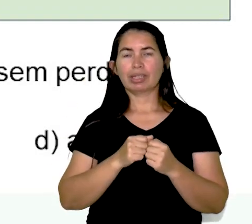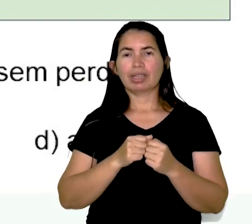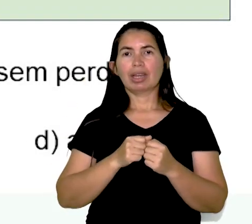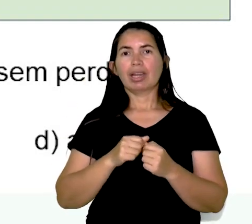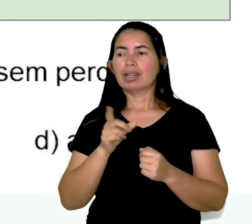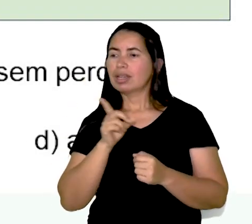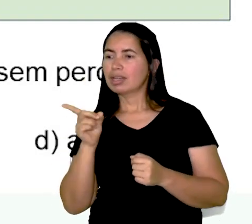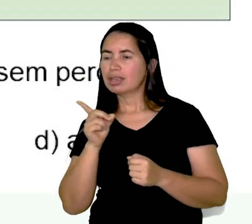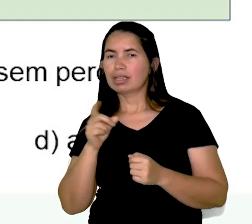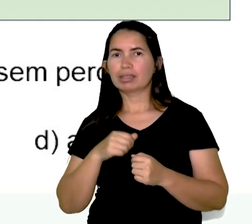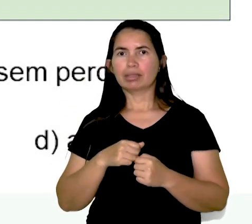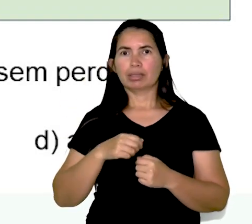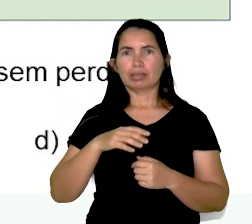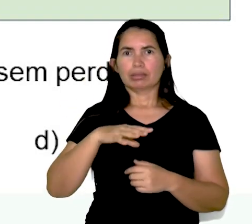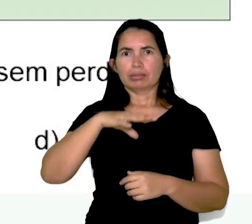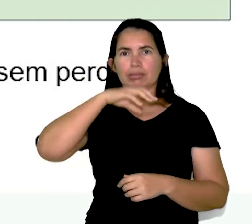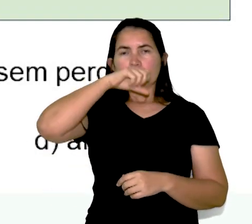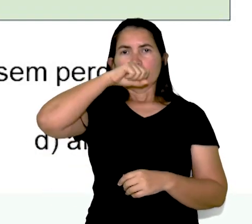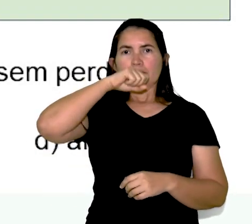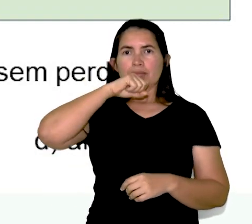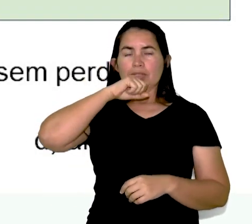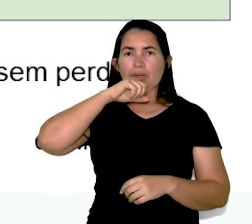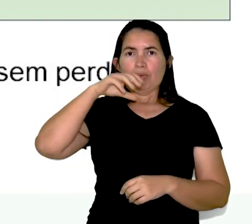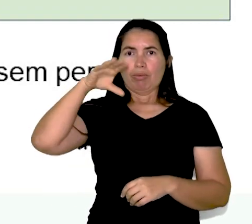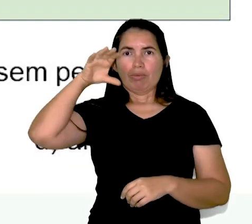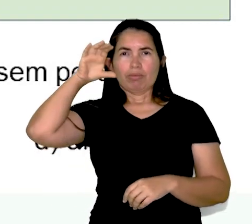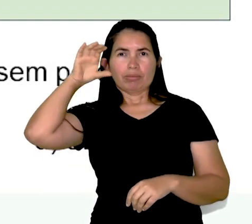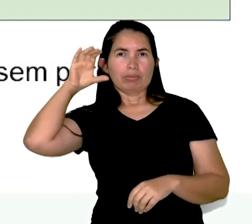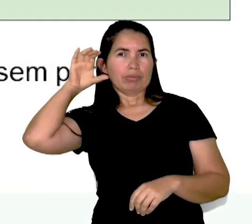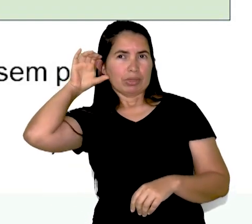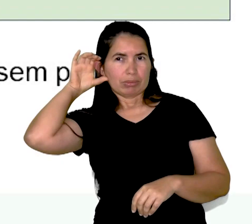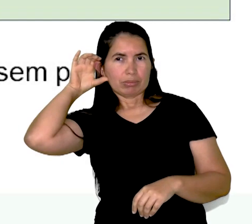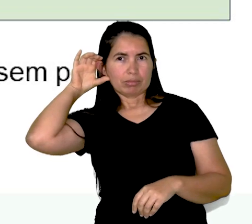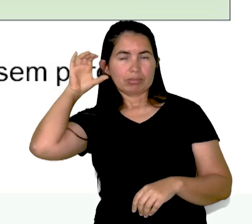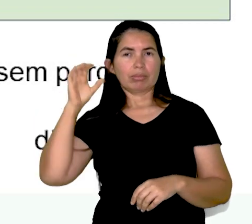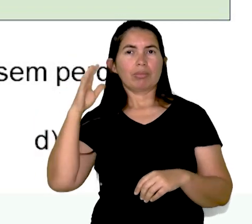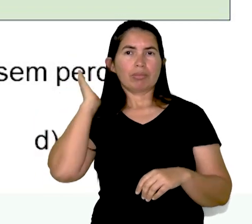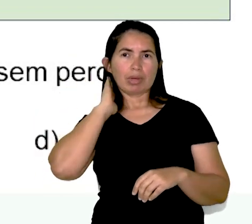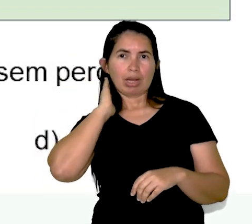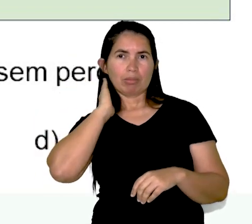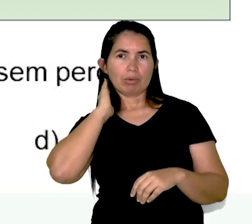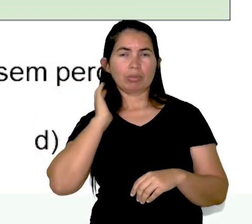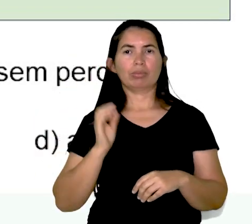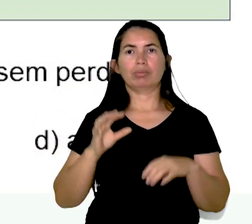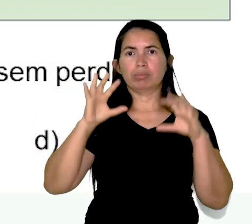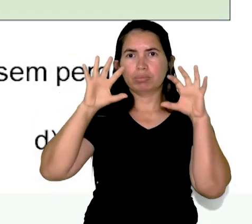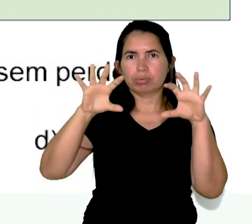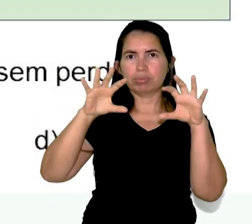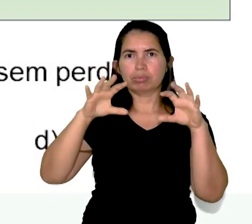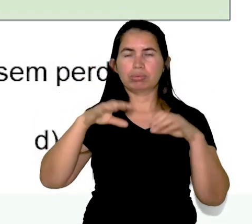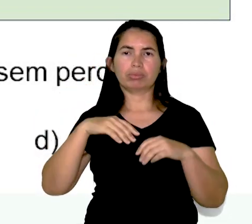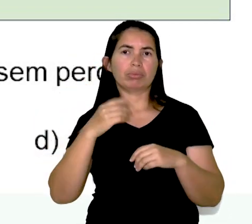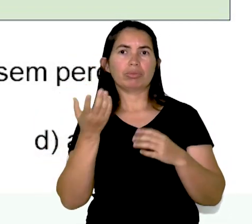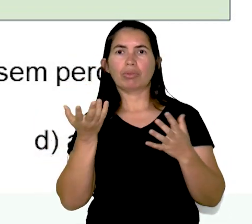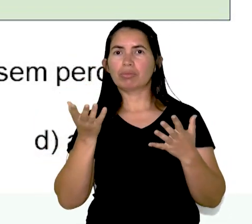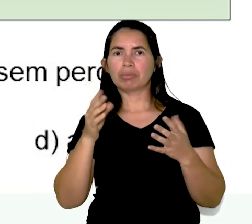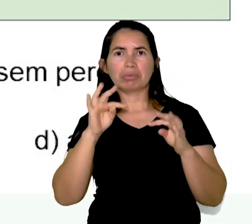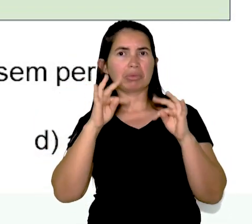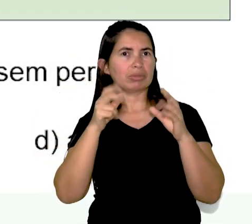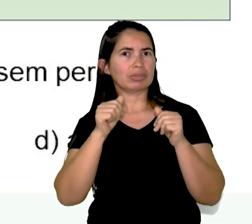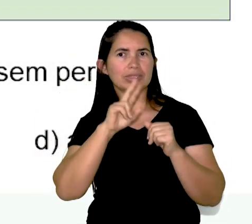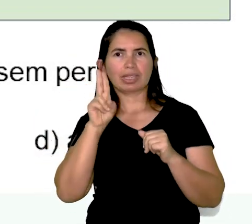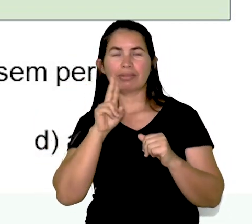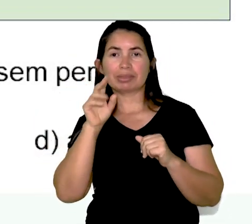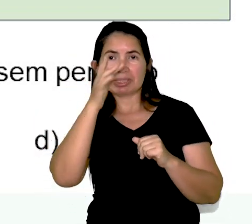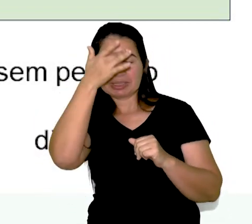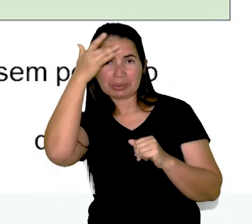sem fôlego, ouviu aquele papo fantasmagórico. O terror virou moda. O pessoal